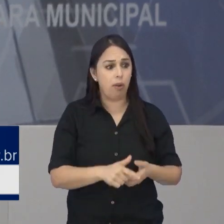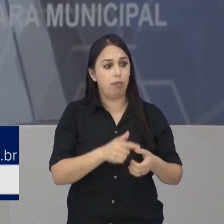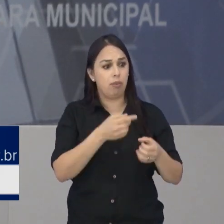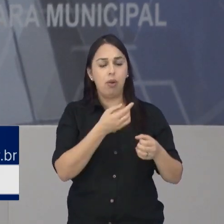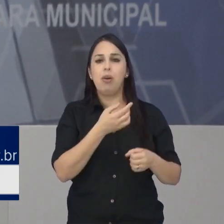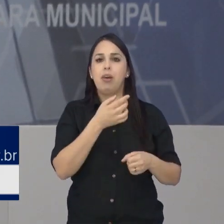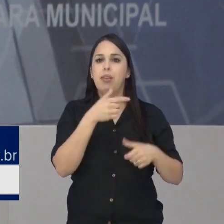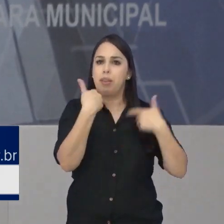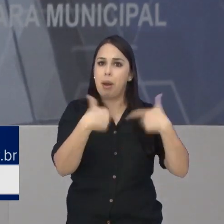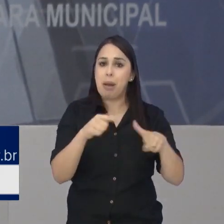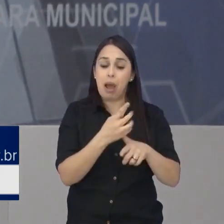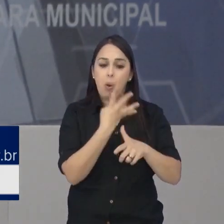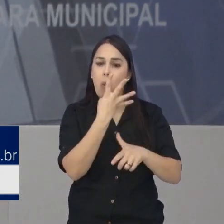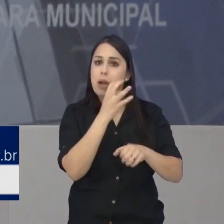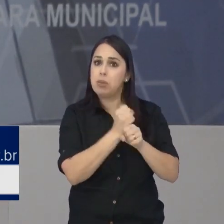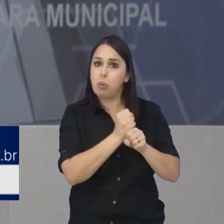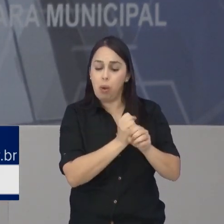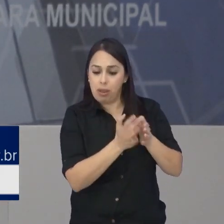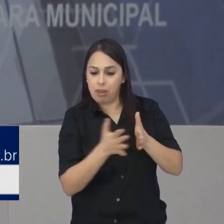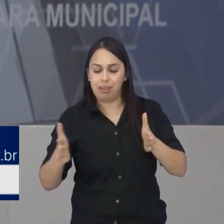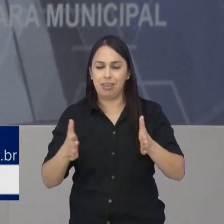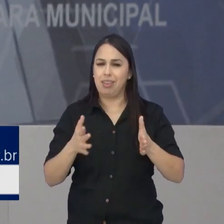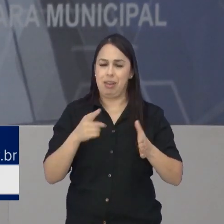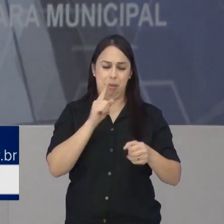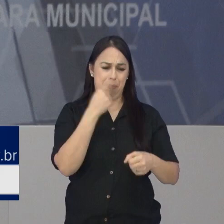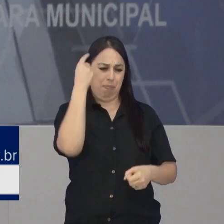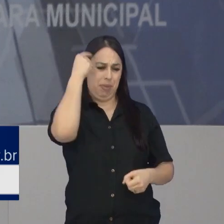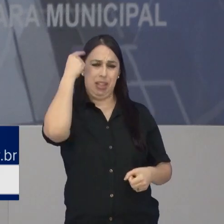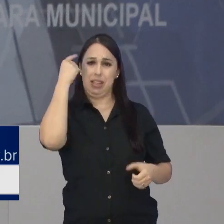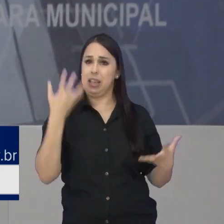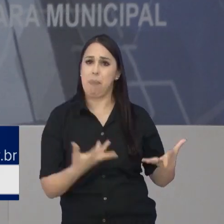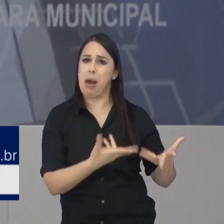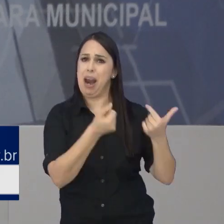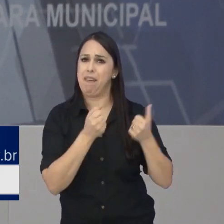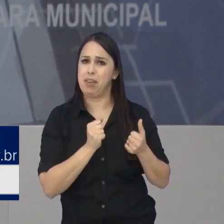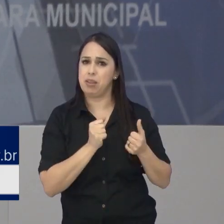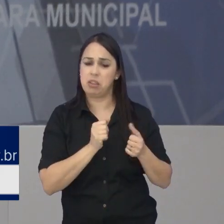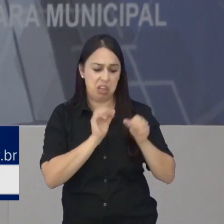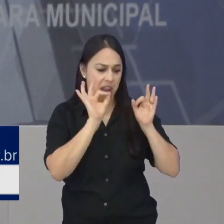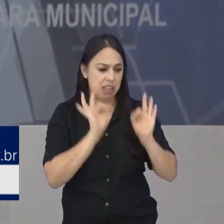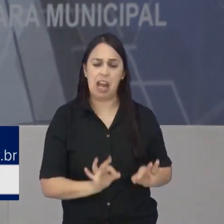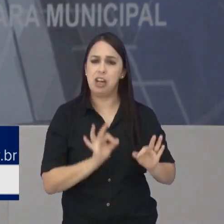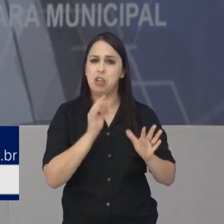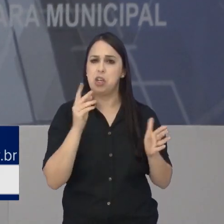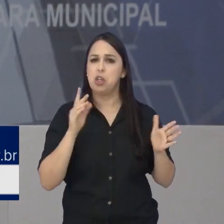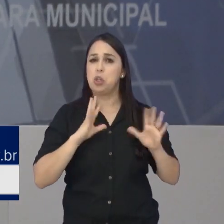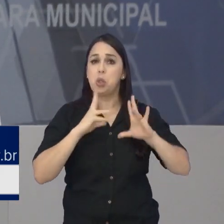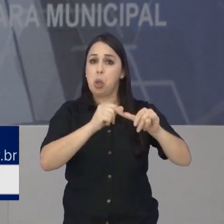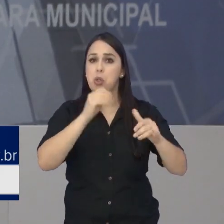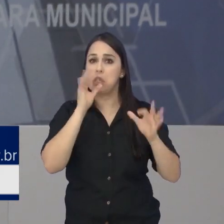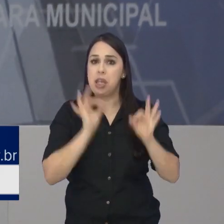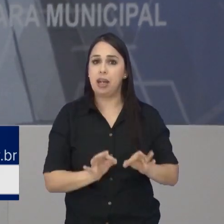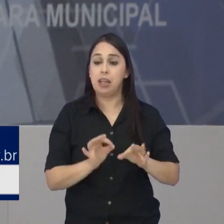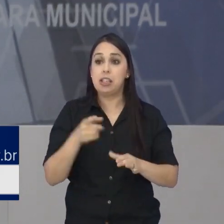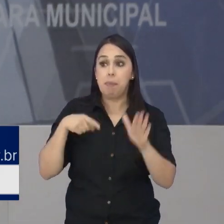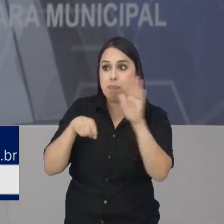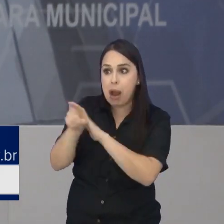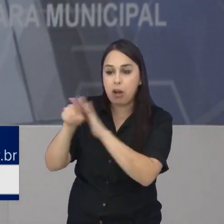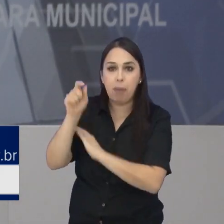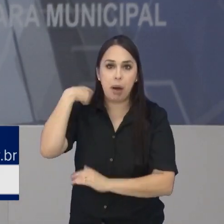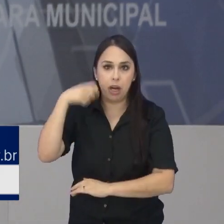tudo bem, como se fosse uma gestão maravilhosa, como se estivesse acertando, como se estivesse assertiva. Se perguntar para os artistas da cidade, eles vão